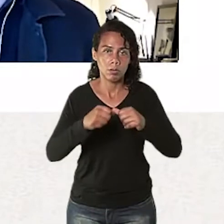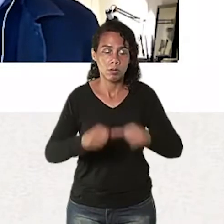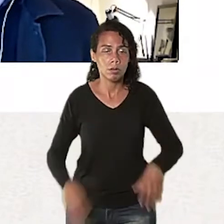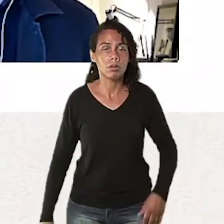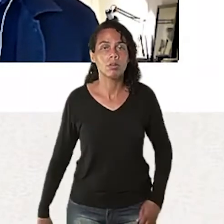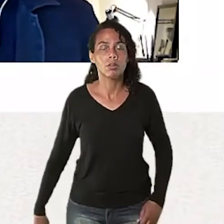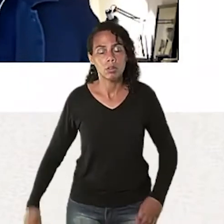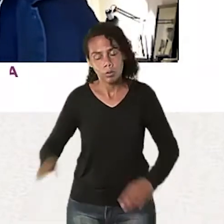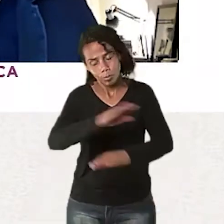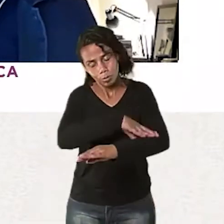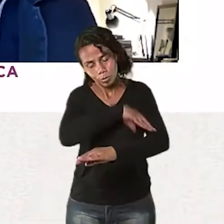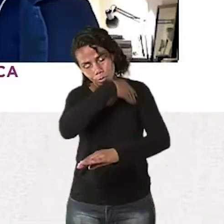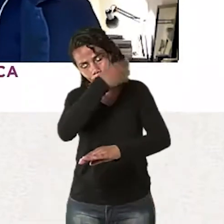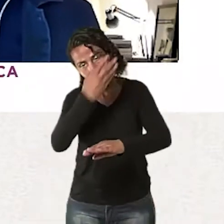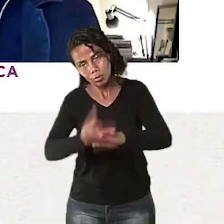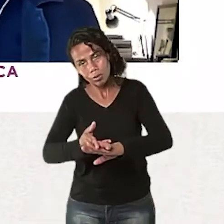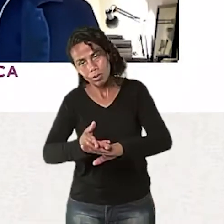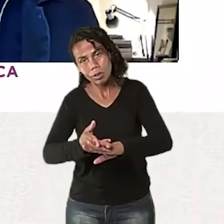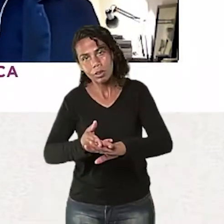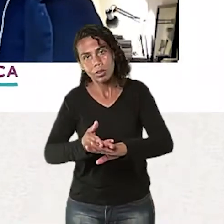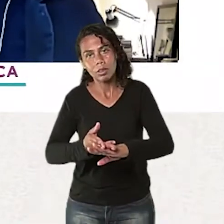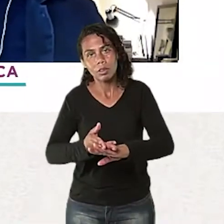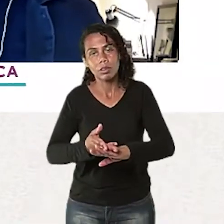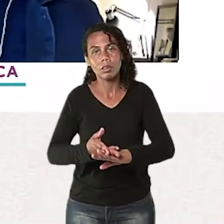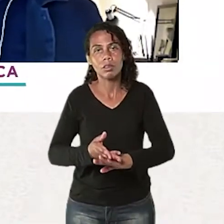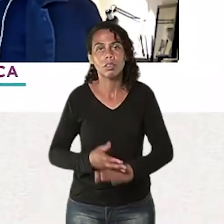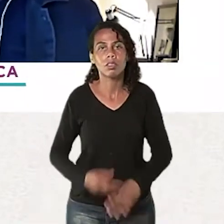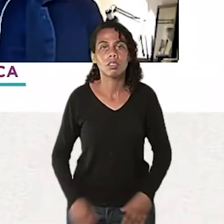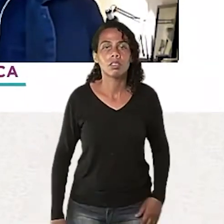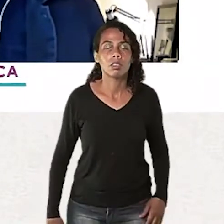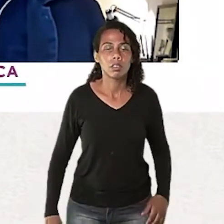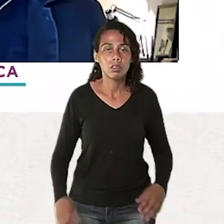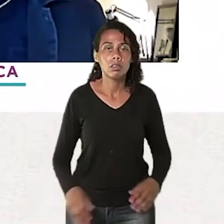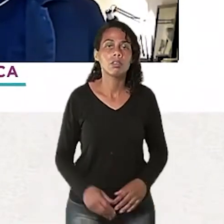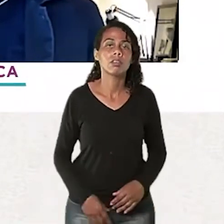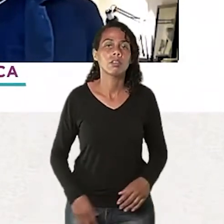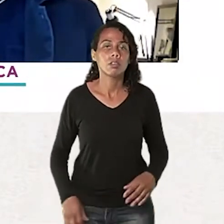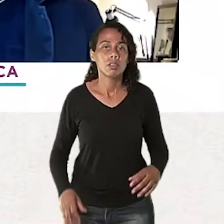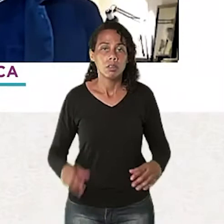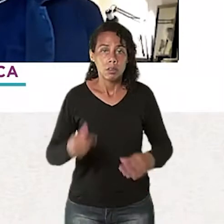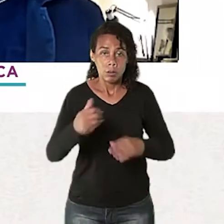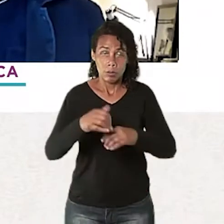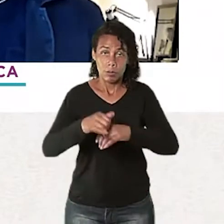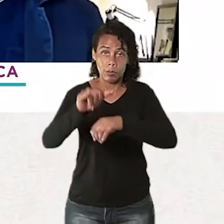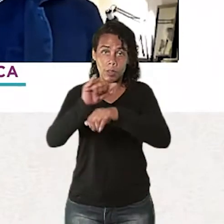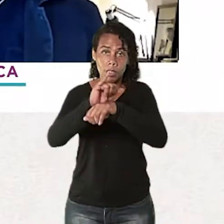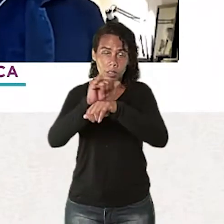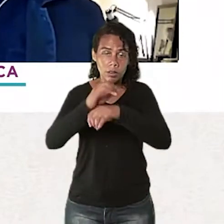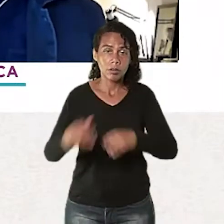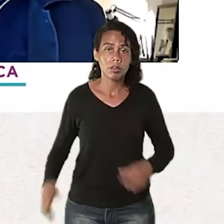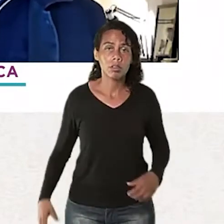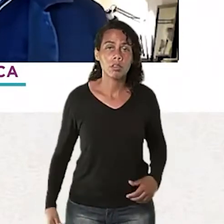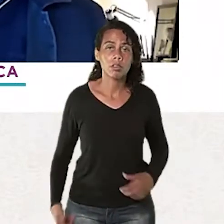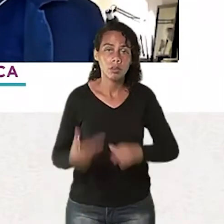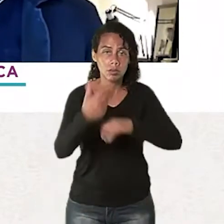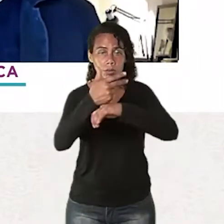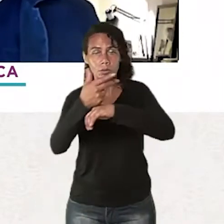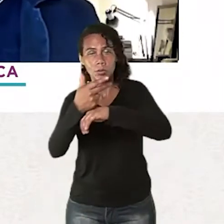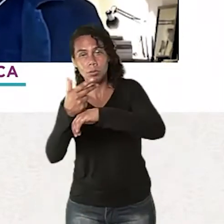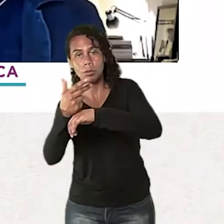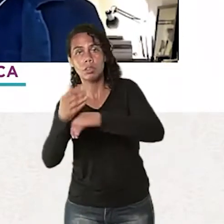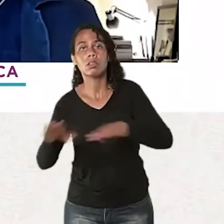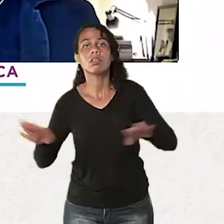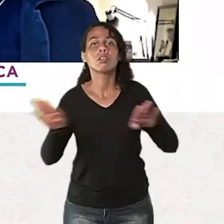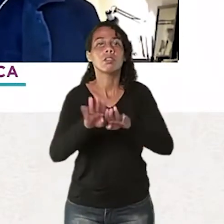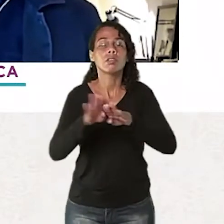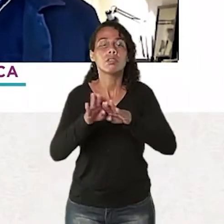elas na rua com uma câmera. Você sai andando na rua com uma câmerazinha, né? Sei. E aí elas saem andando tipo, horas em Paris, em Tóquio,